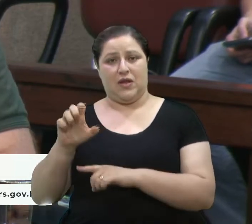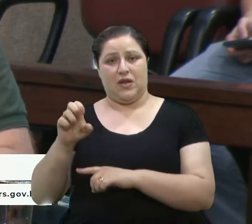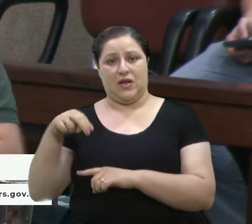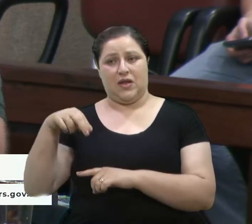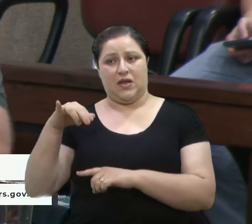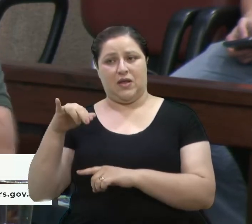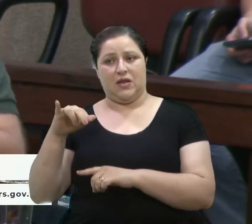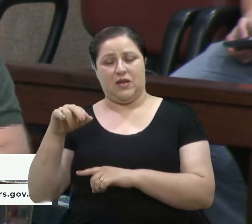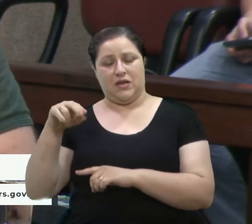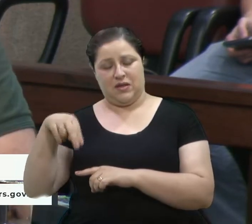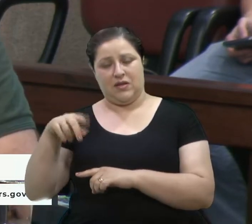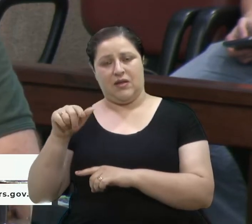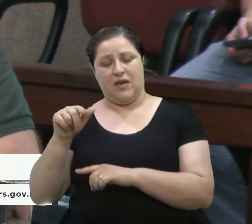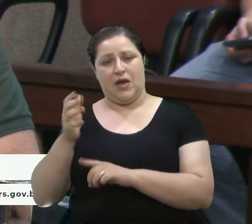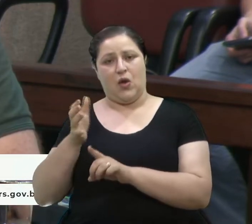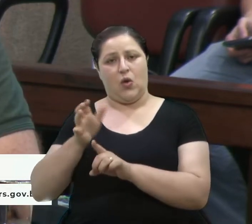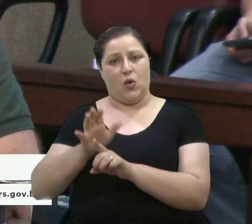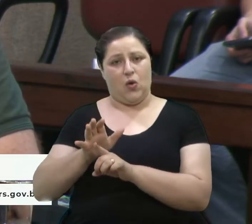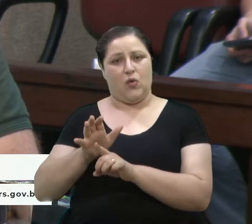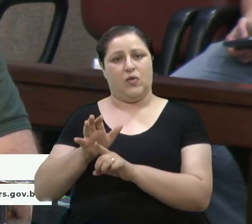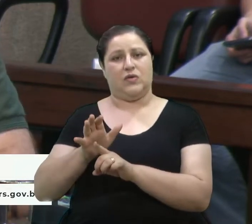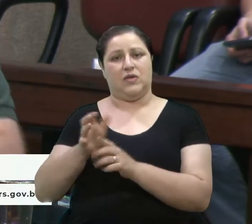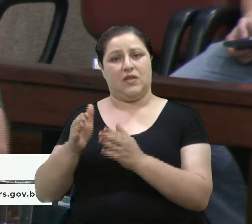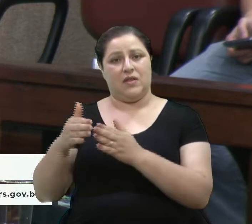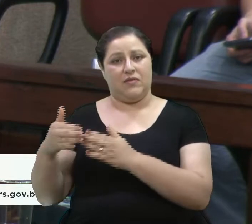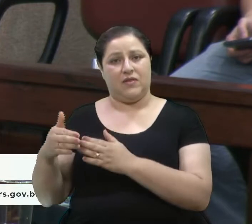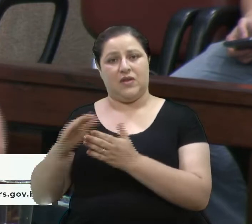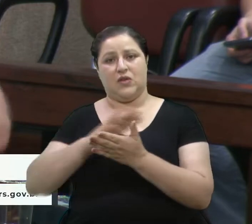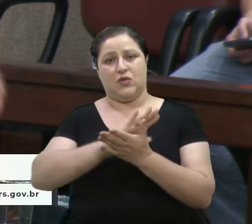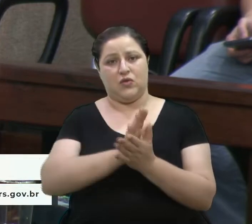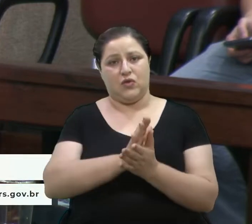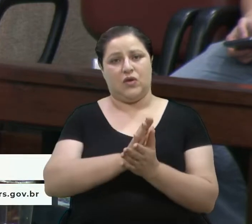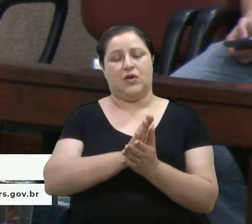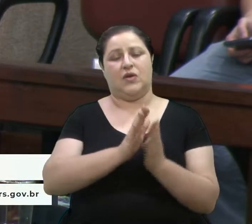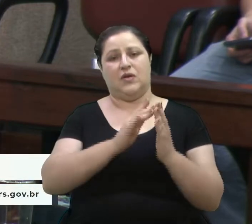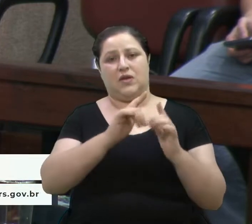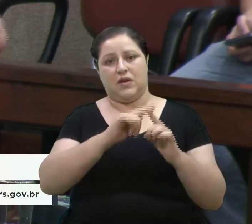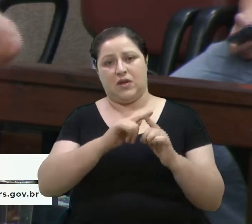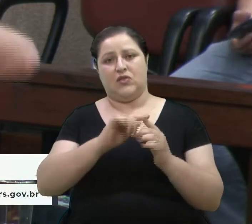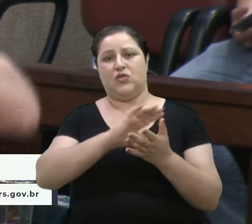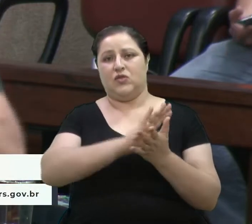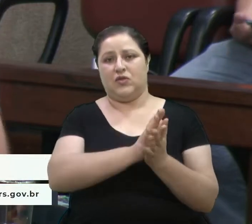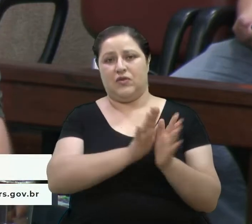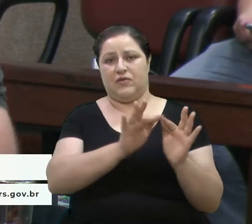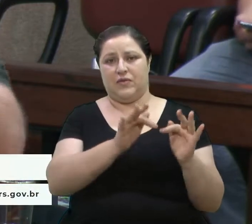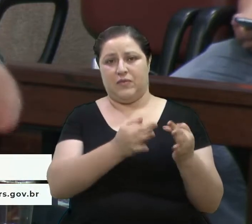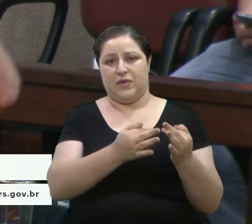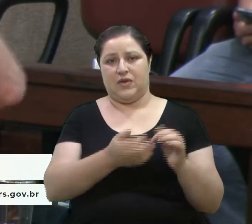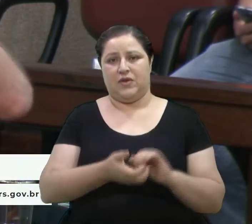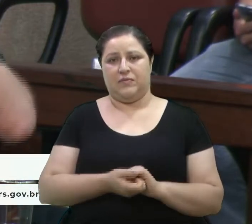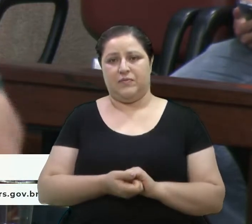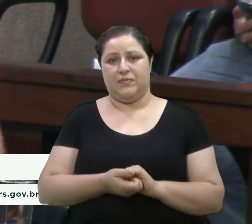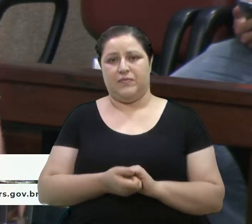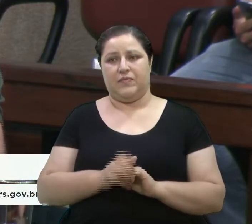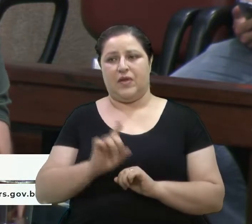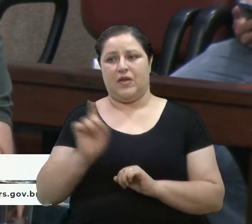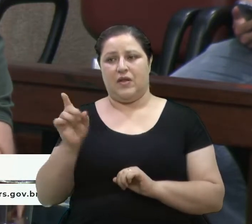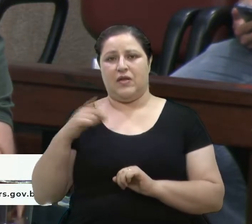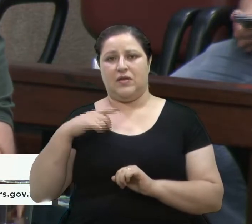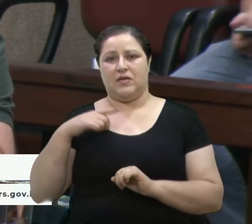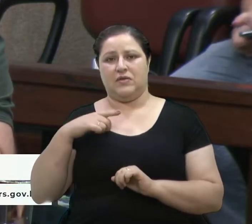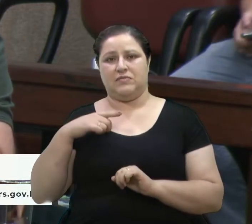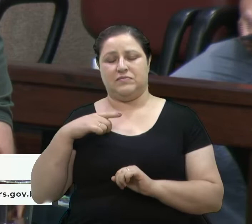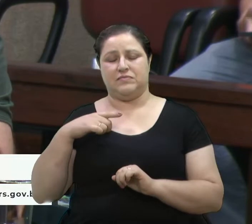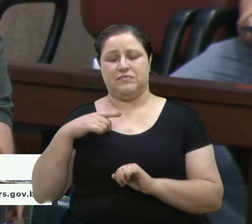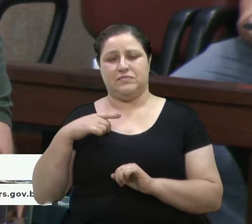Não adianta a gente inventar aqui, não. Então, como católico, foi dito que lá pelo vereadorzinho lá, que aliás estou aguardando uma nota do PT de